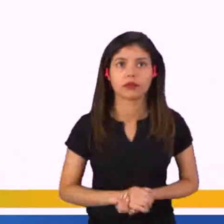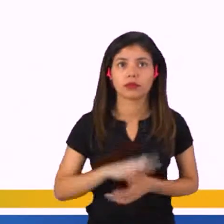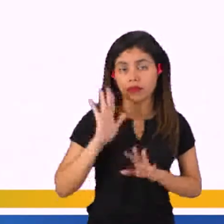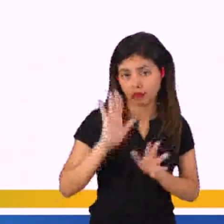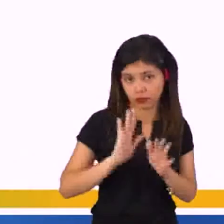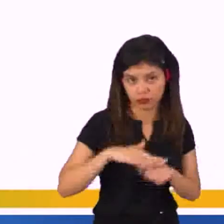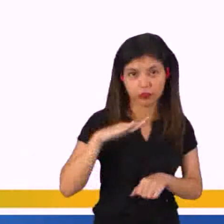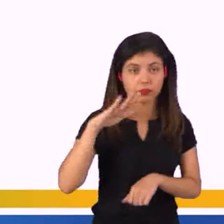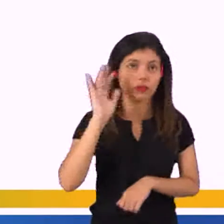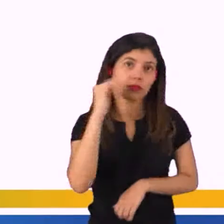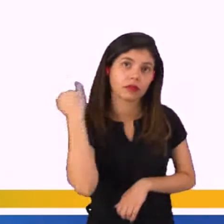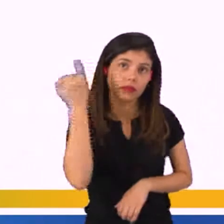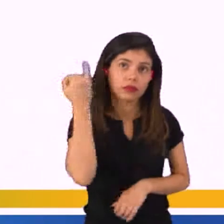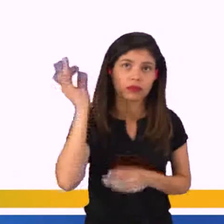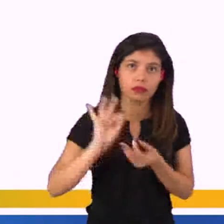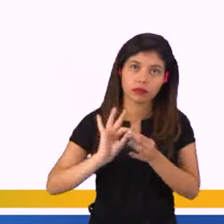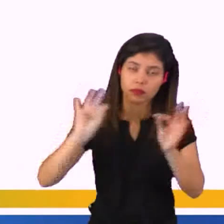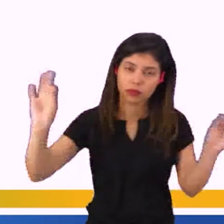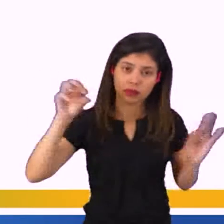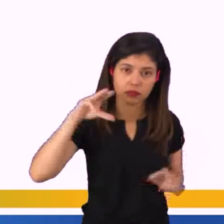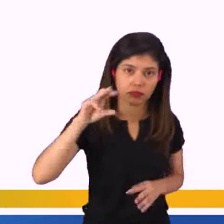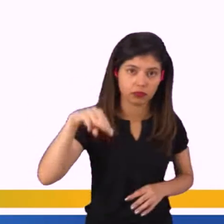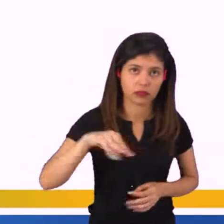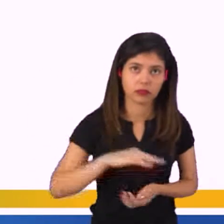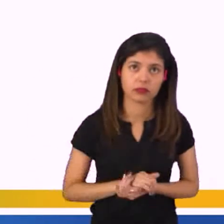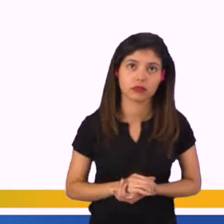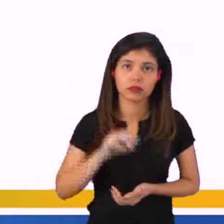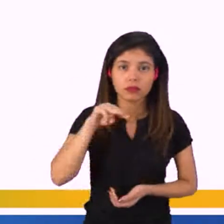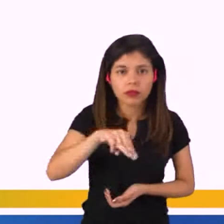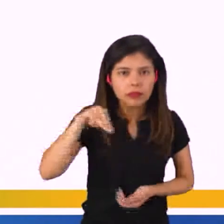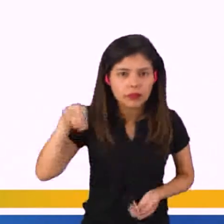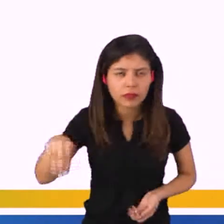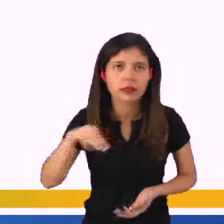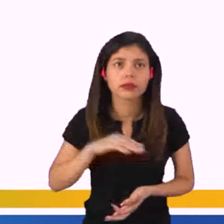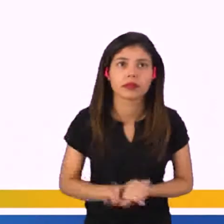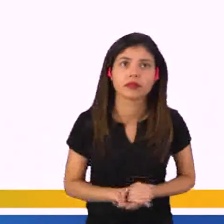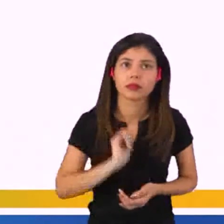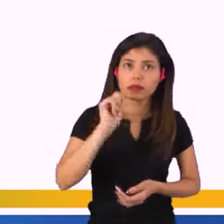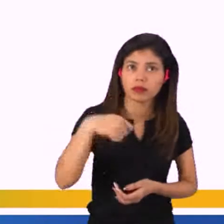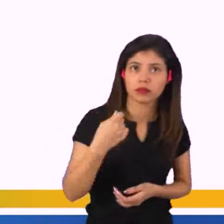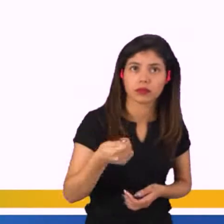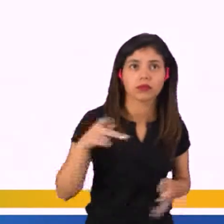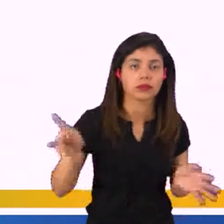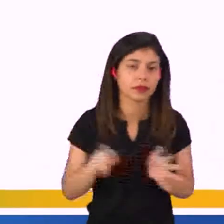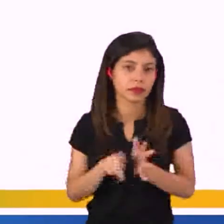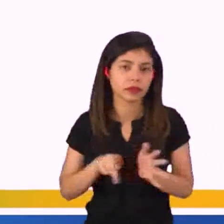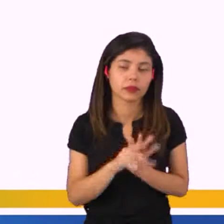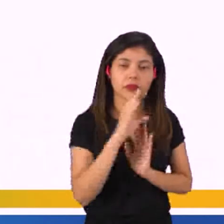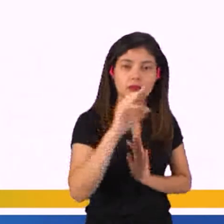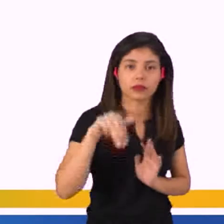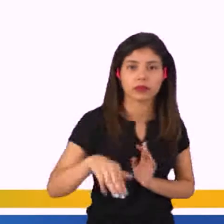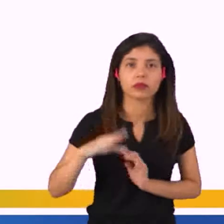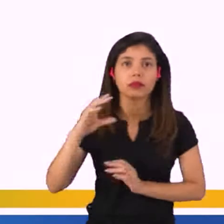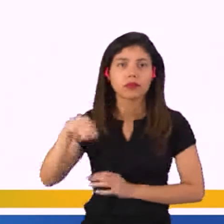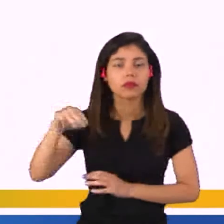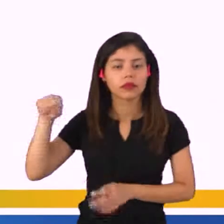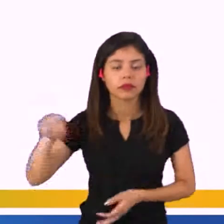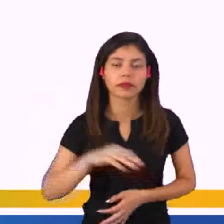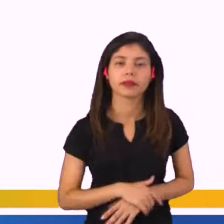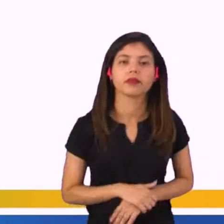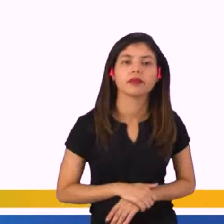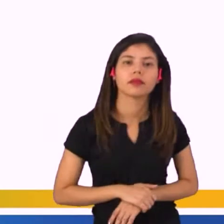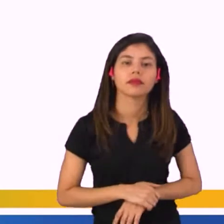mais importantes aí são o centímetro, o milímetro, né? Com símbolos, respectivamente, cm